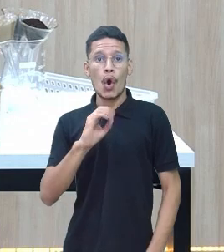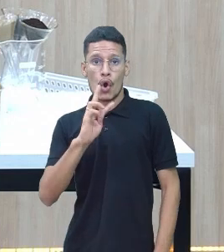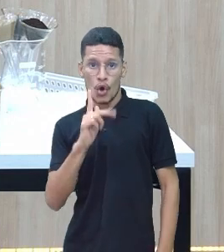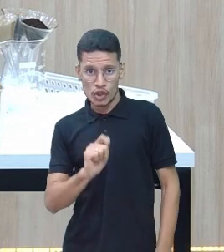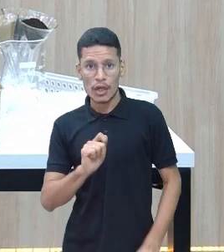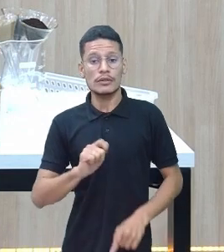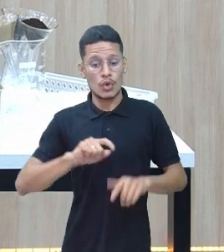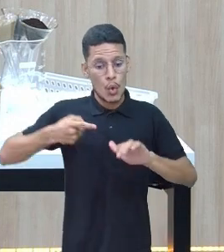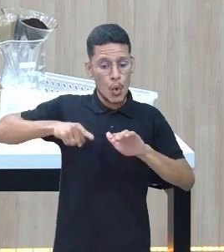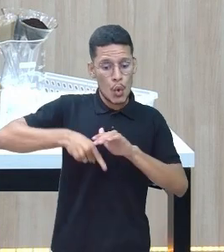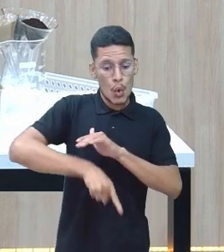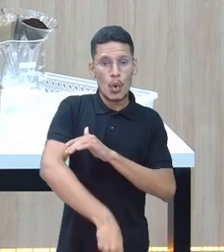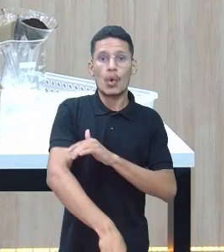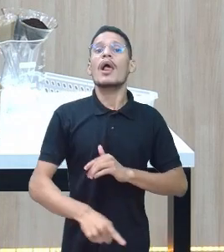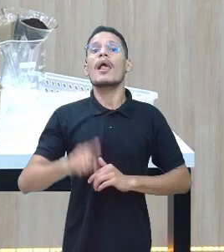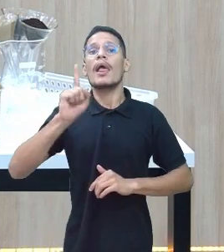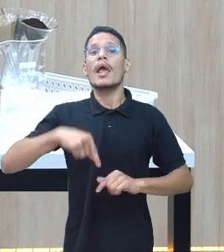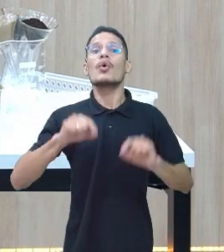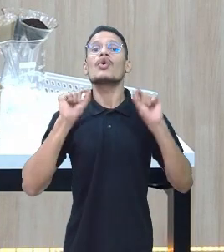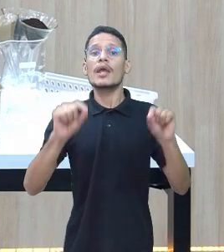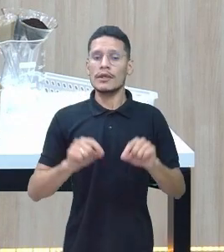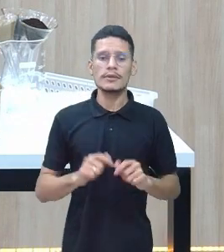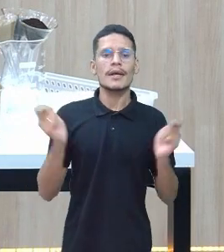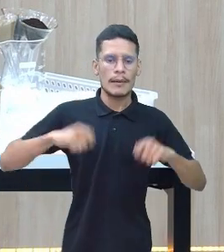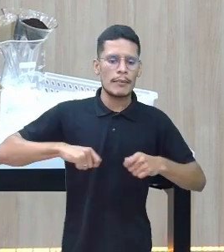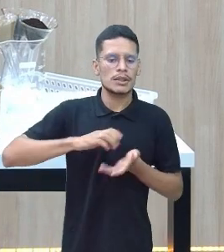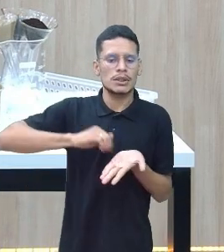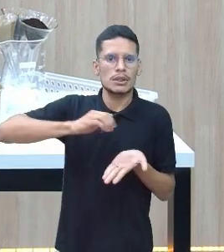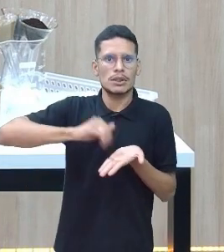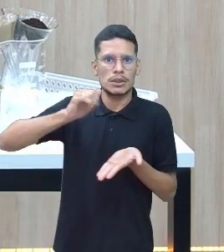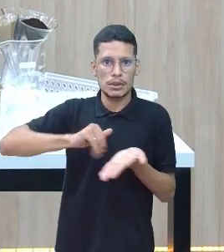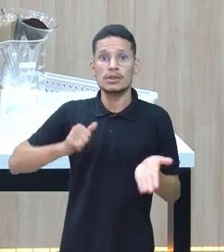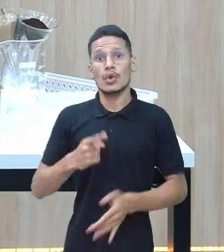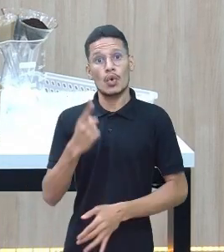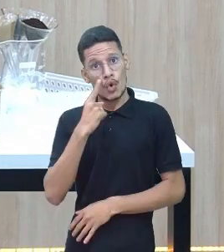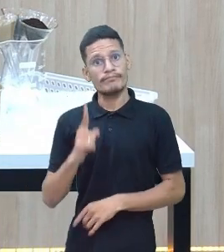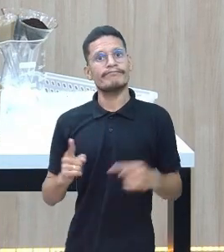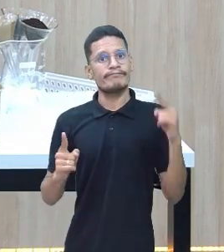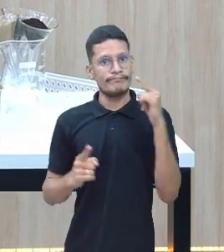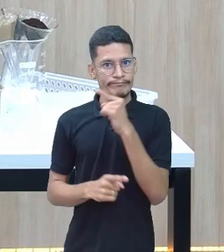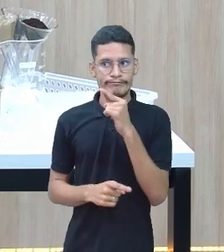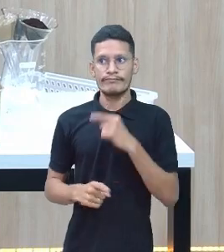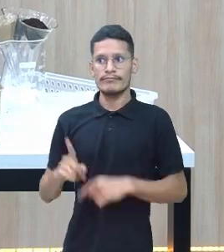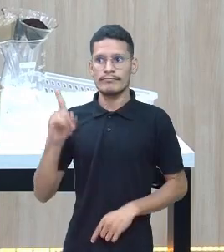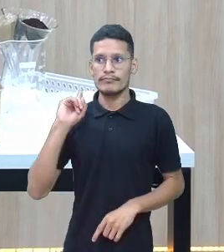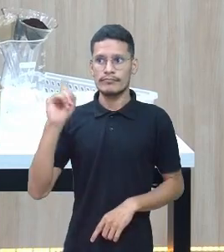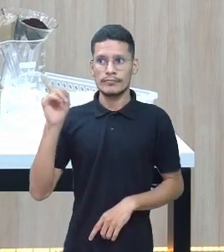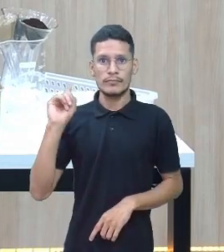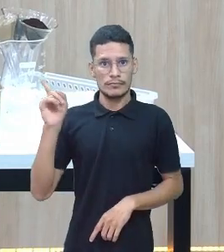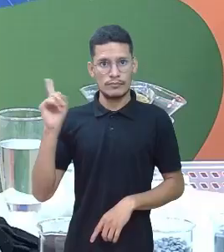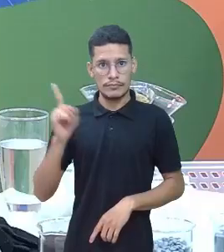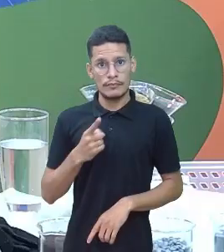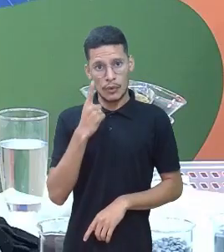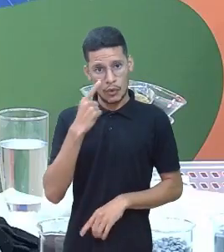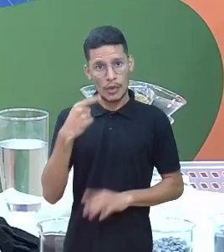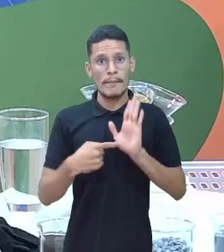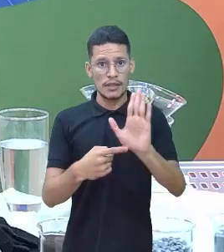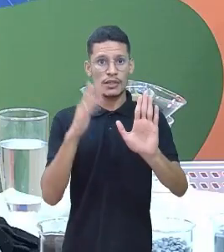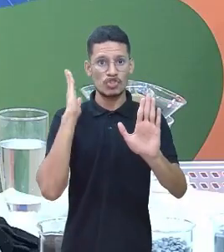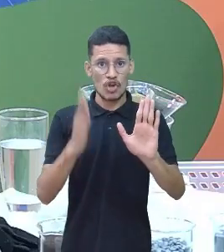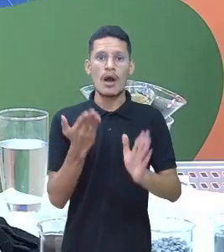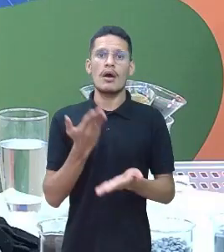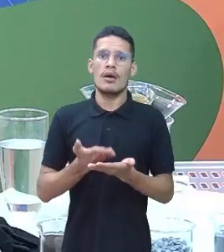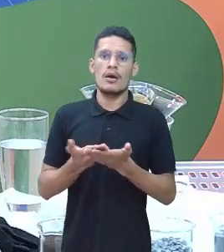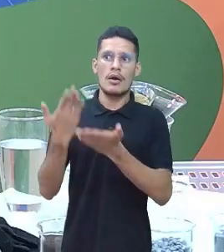estavam na parte mais profunda, elas podem ser removidas. É o caso aqui desse que eu também apresentei na